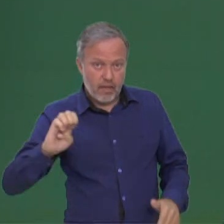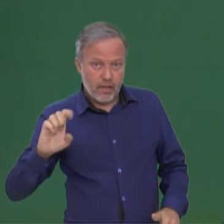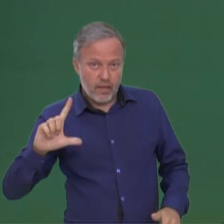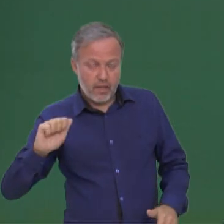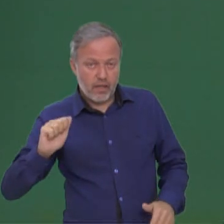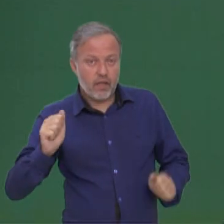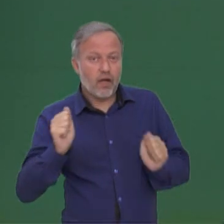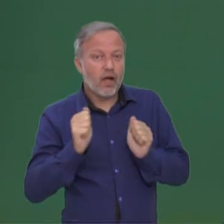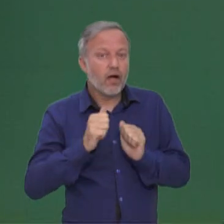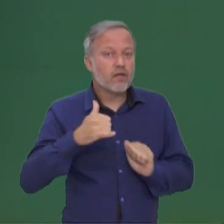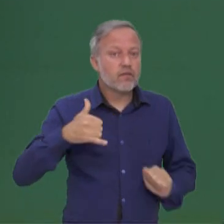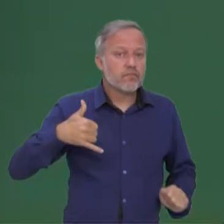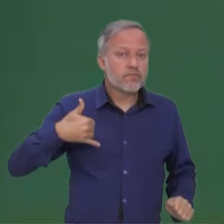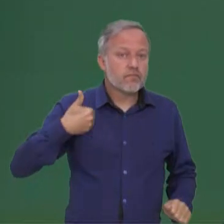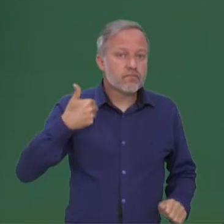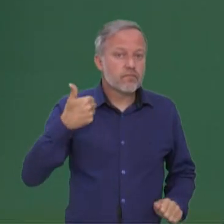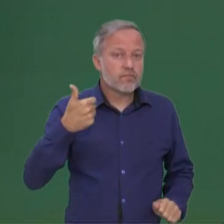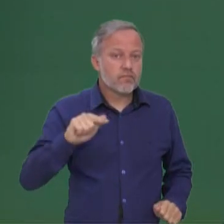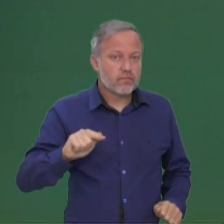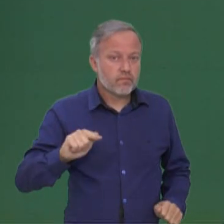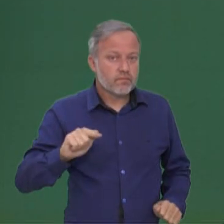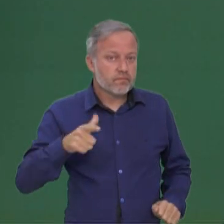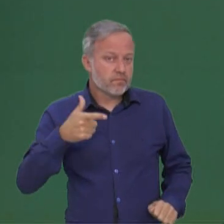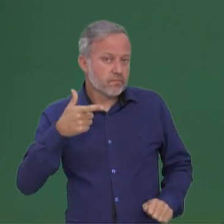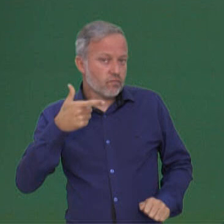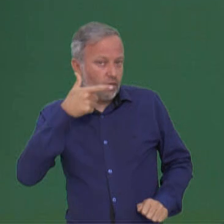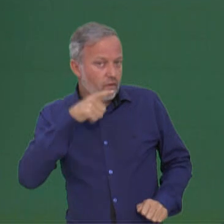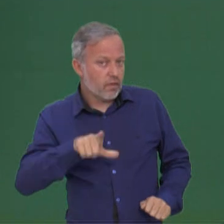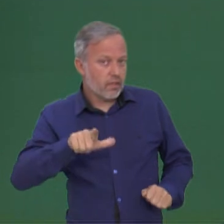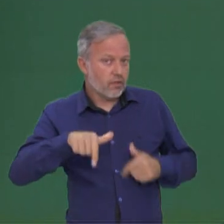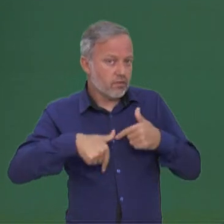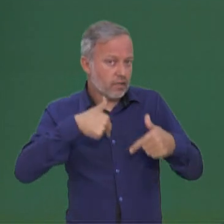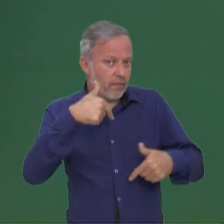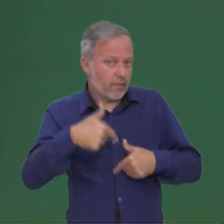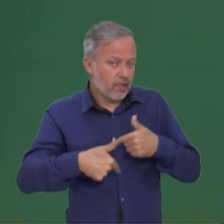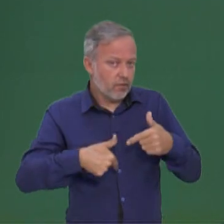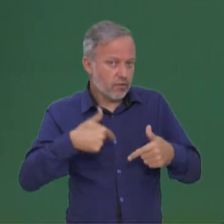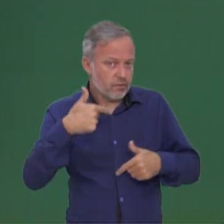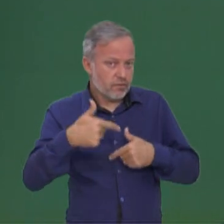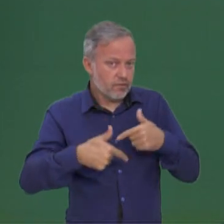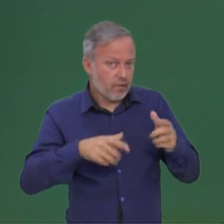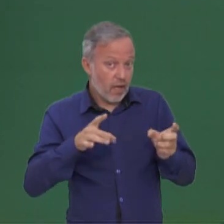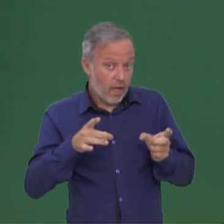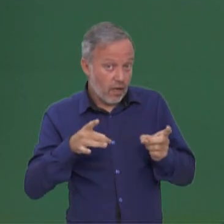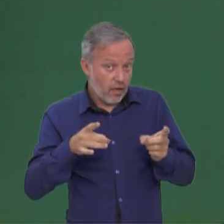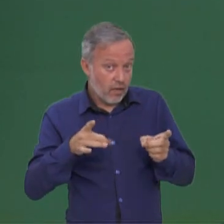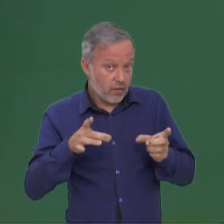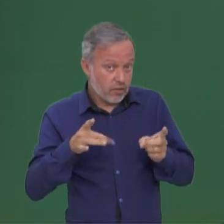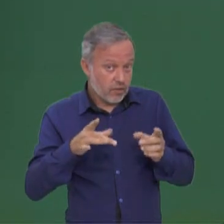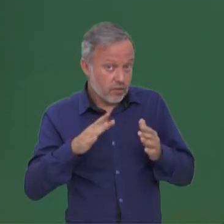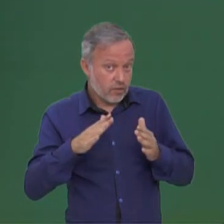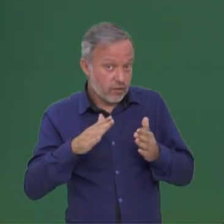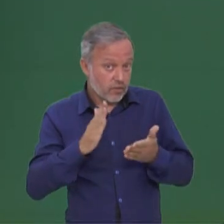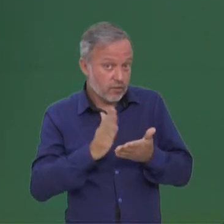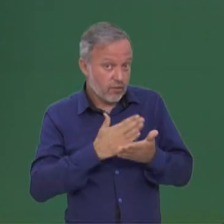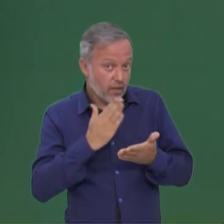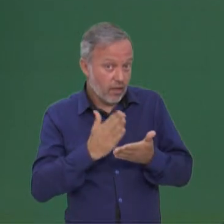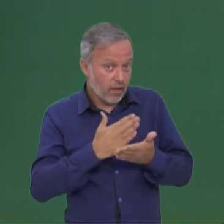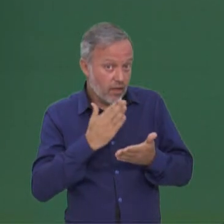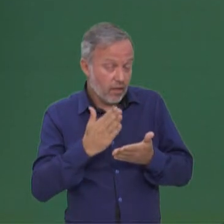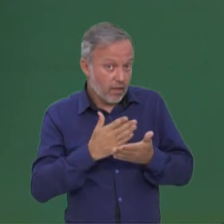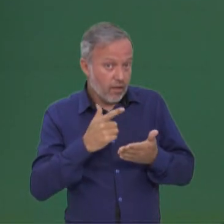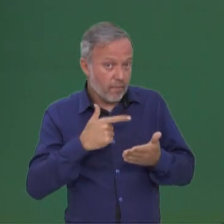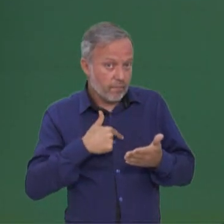um emprego lá na livraria, né? Então, ele teve êxito, né?